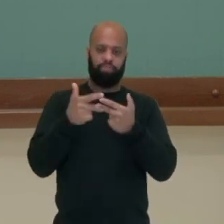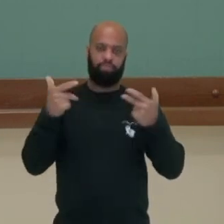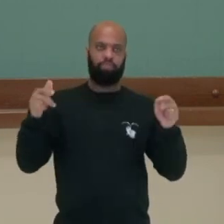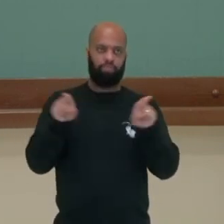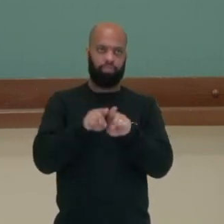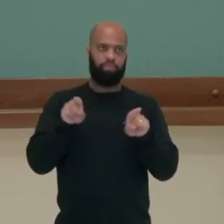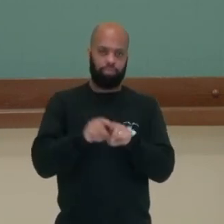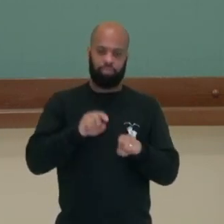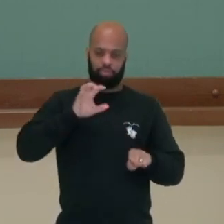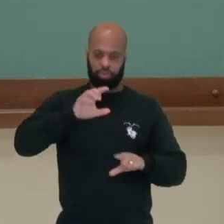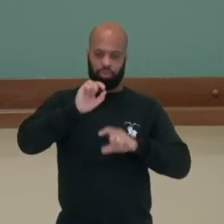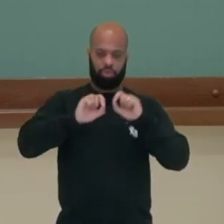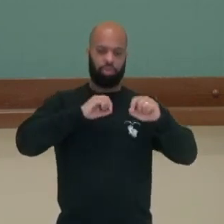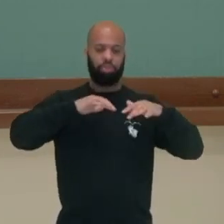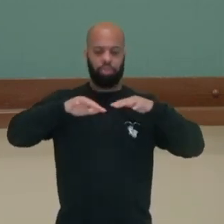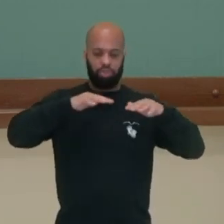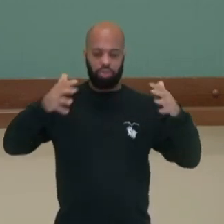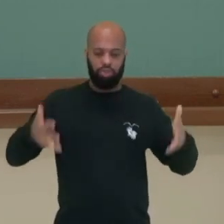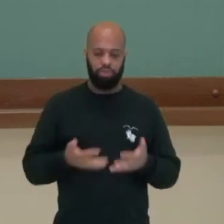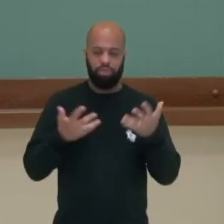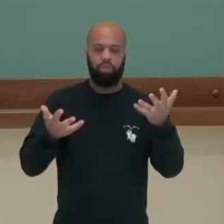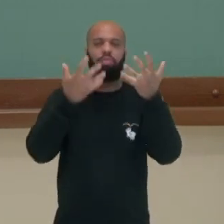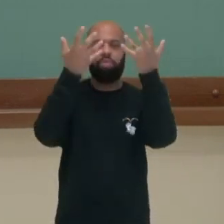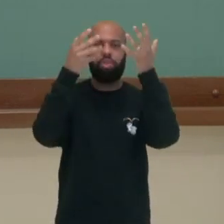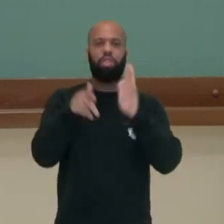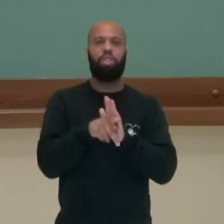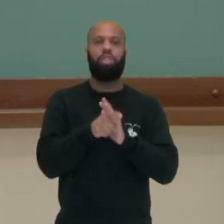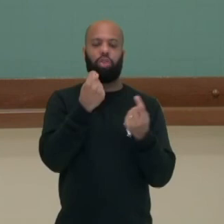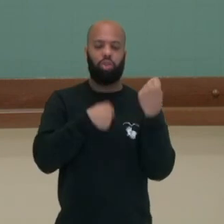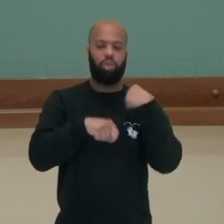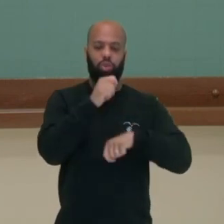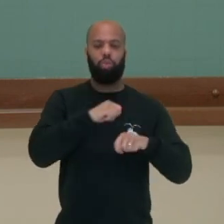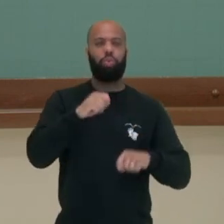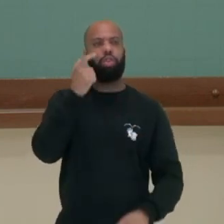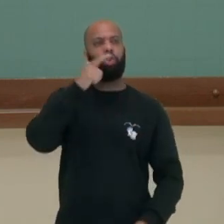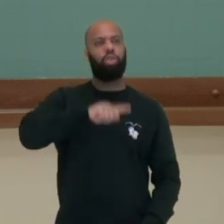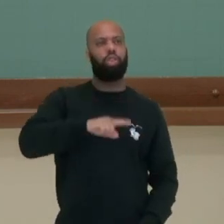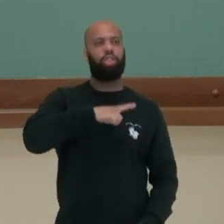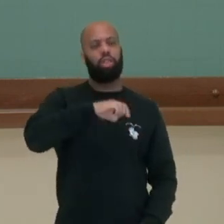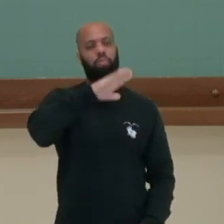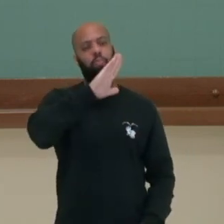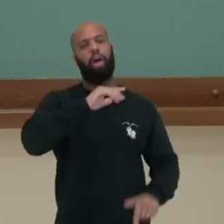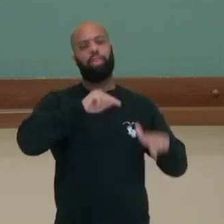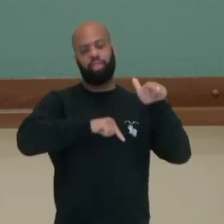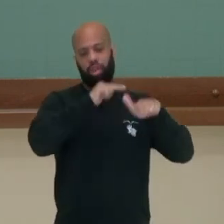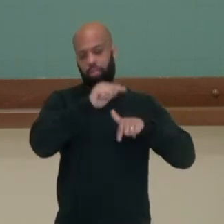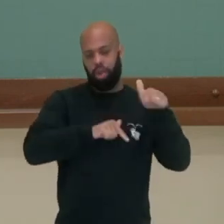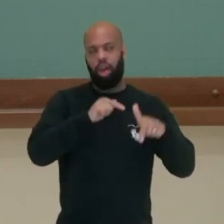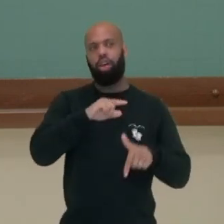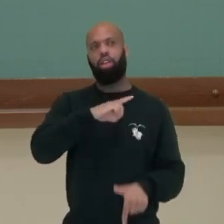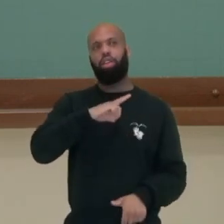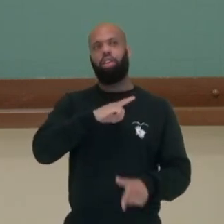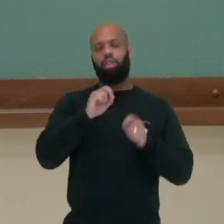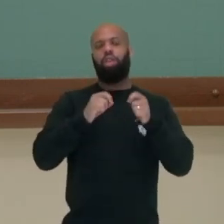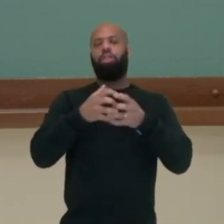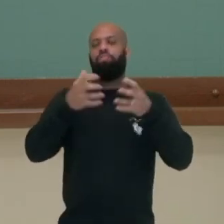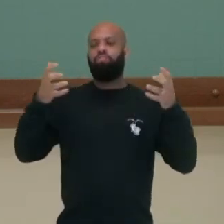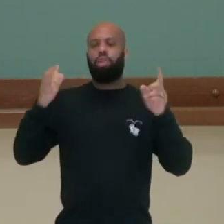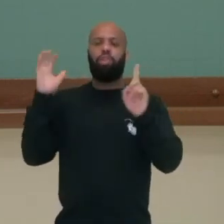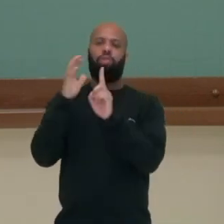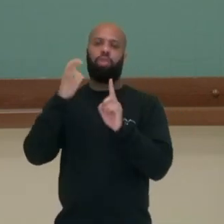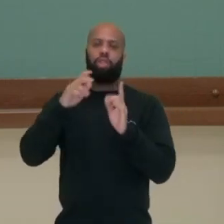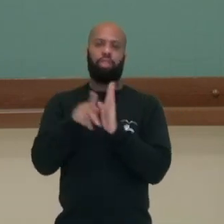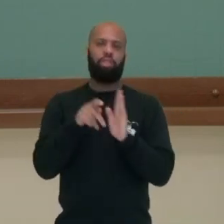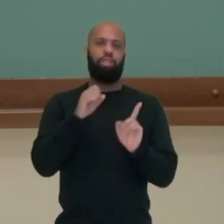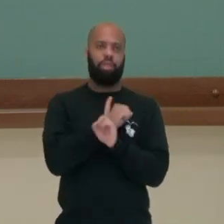compras. Isso movimentou mais a economia, portanto, geração de maior emprego. Então você tem um grande impacto na